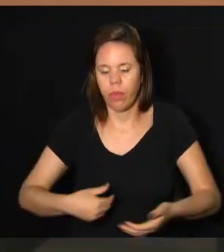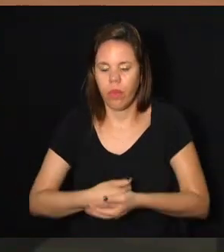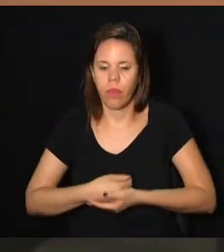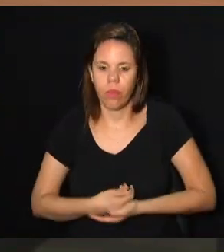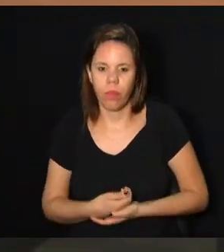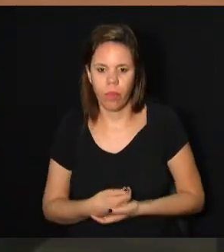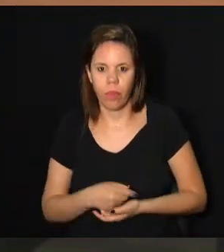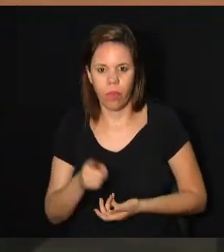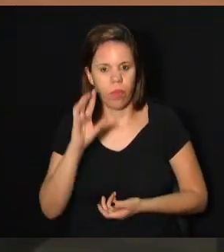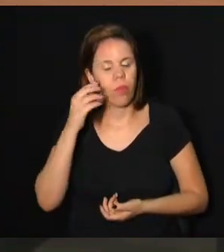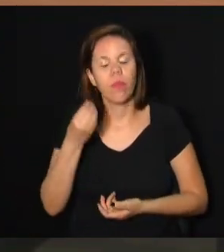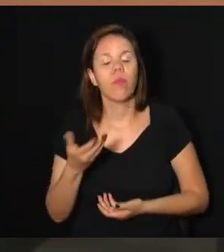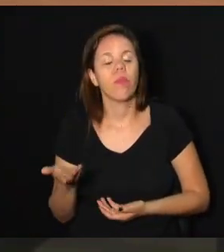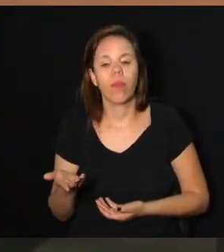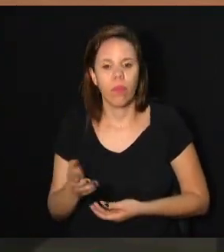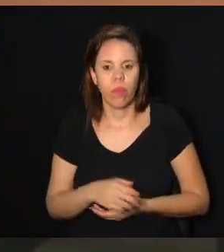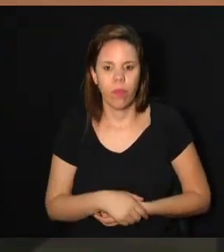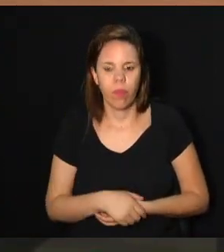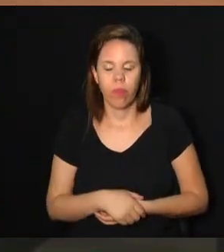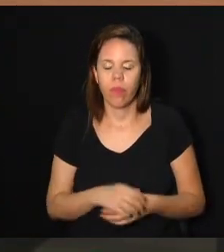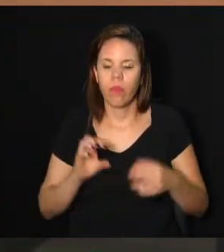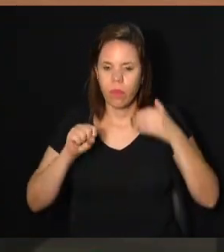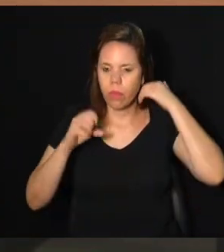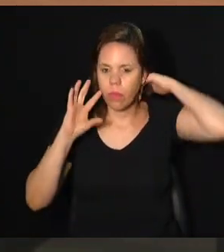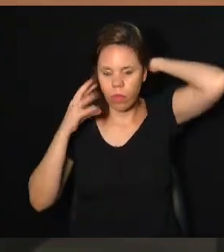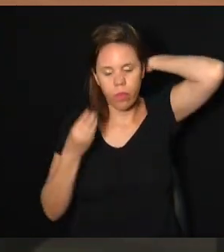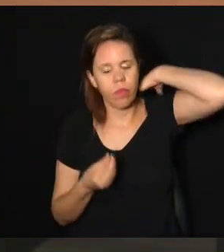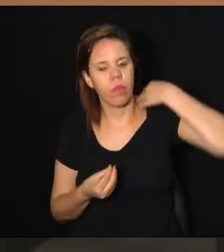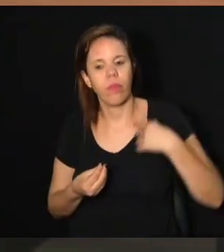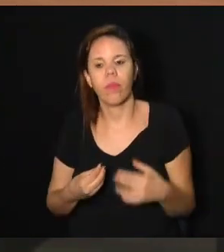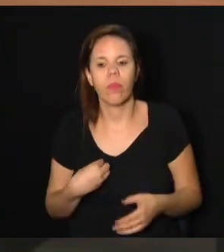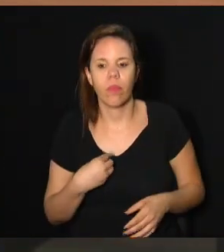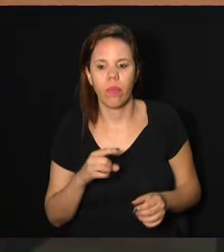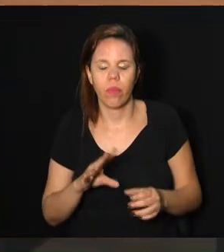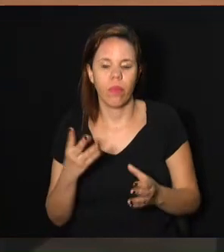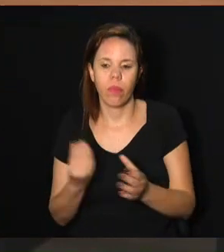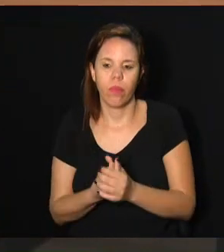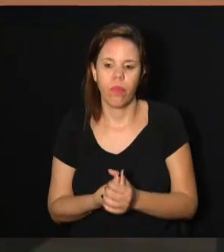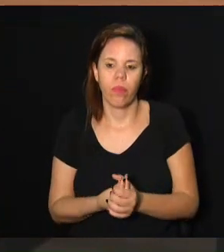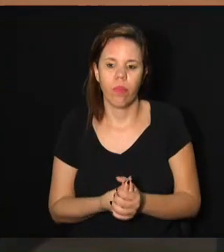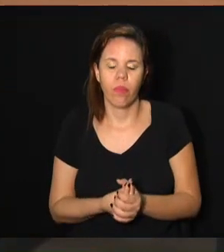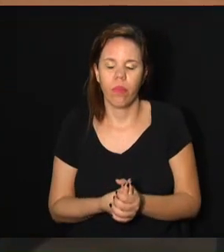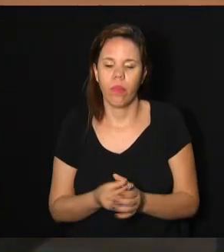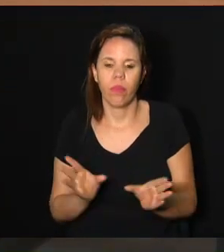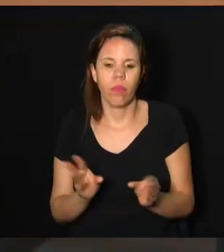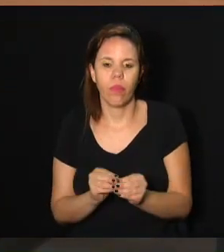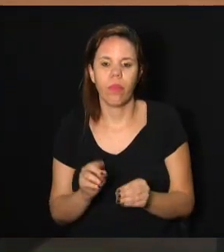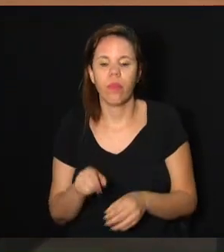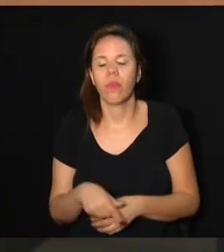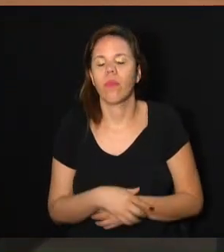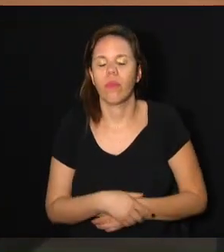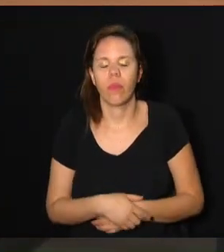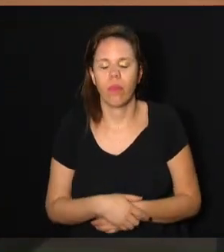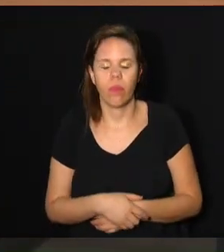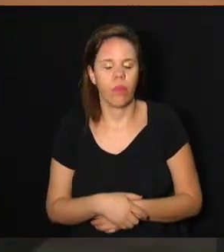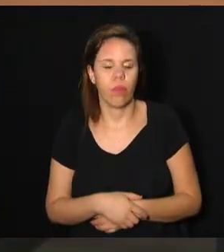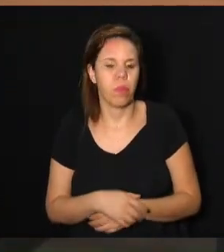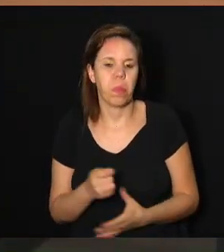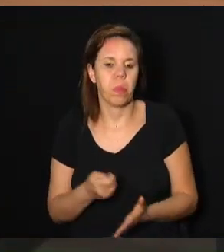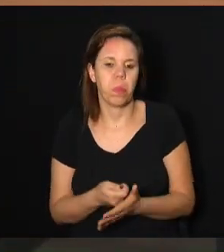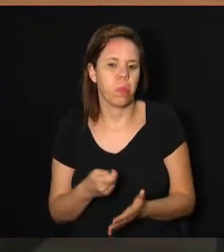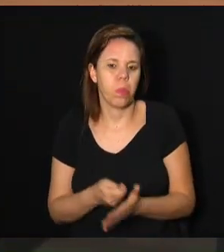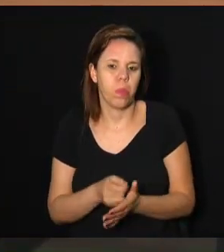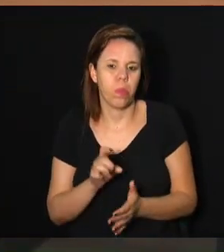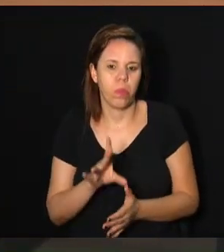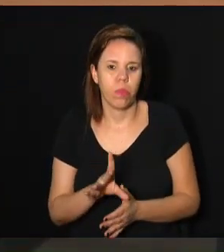Você entendeu? Nós não estamos... Zé Carlos, eu entendi. Nós não estamos instituindo, só para completar, vereador, nós não estamos instituindo também